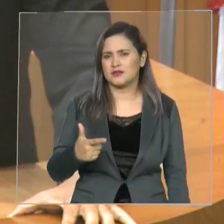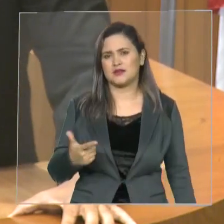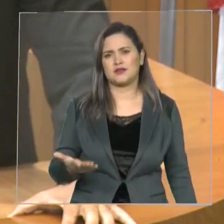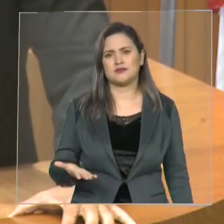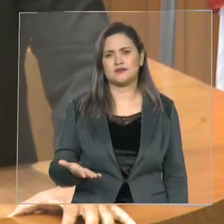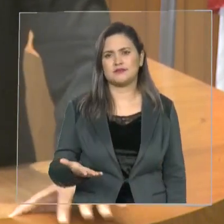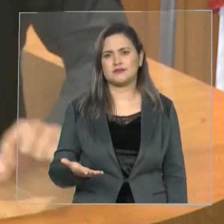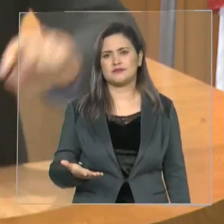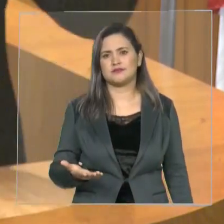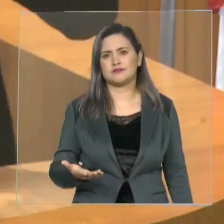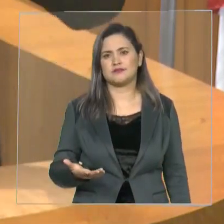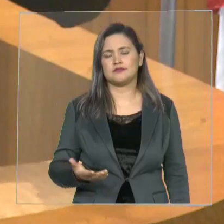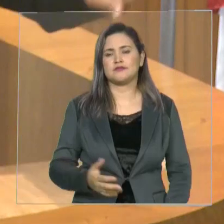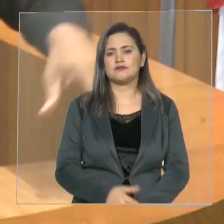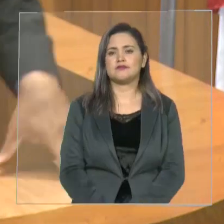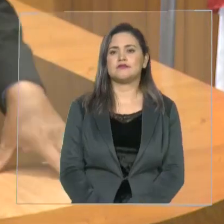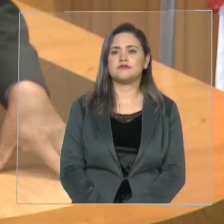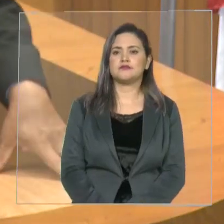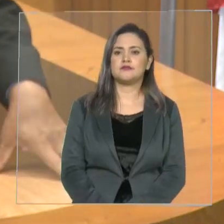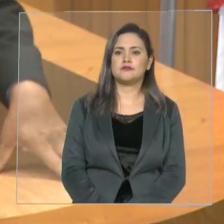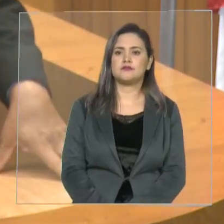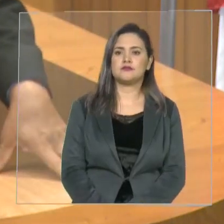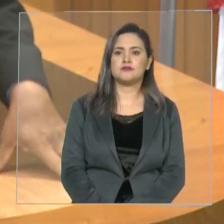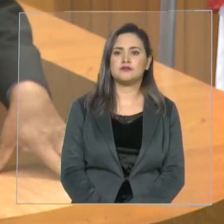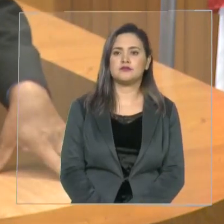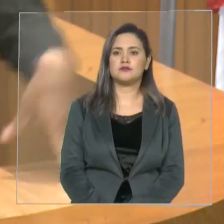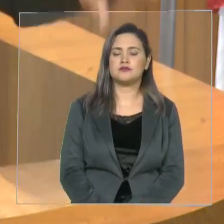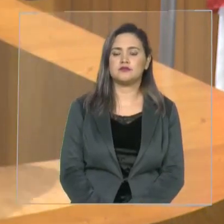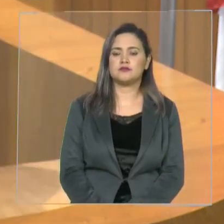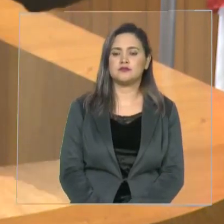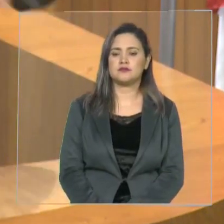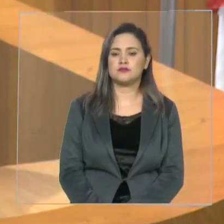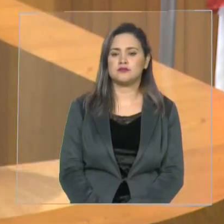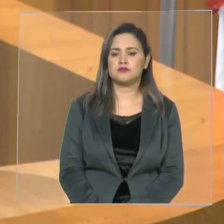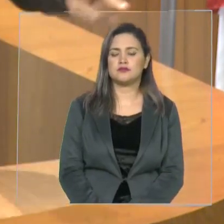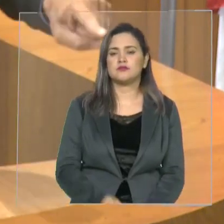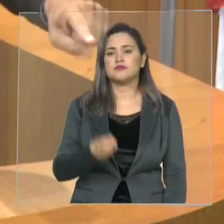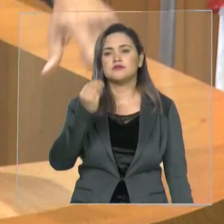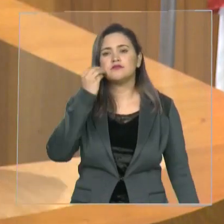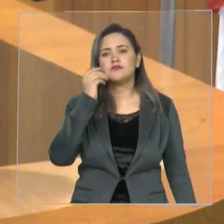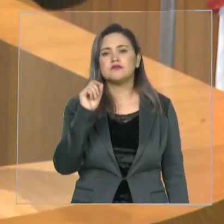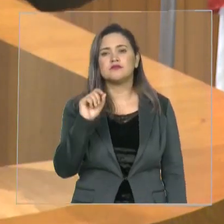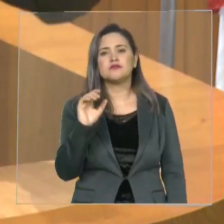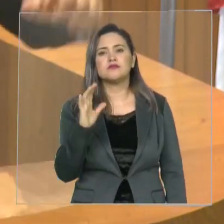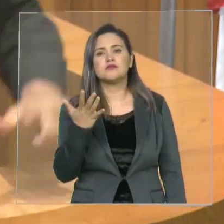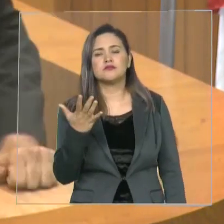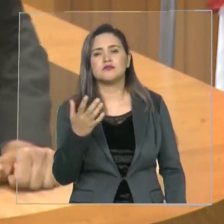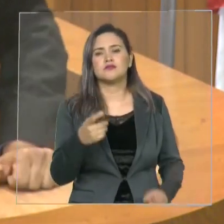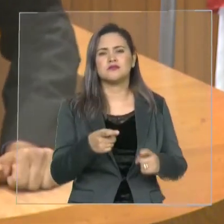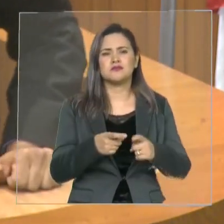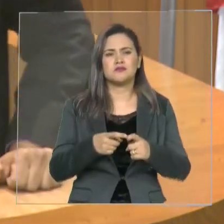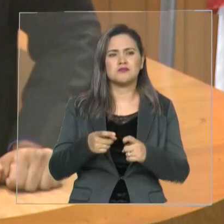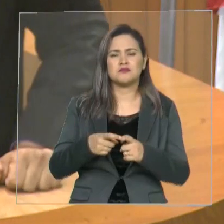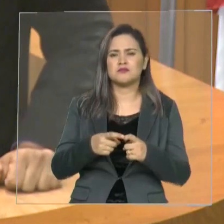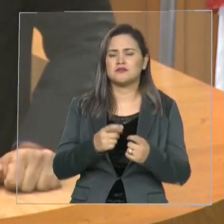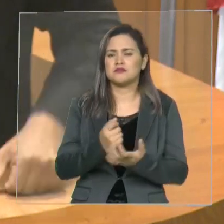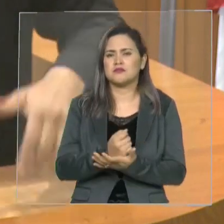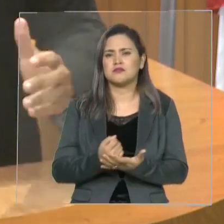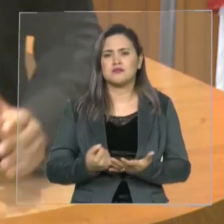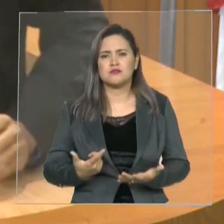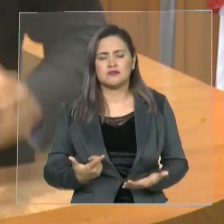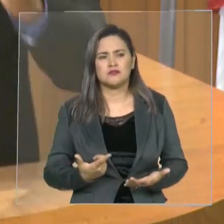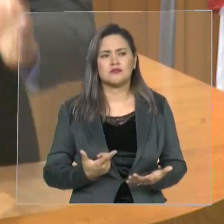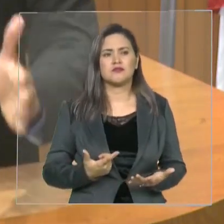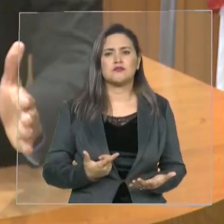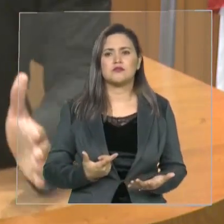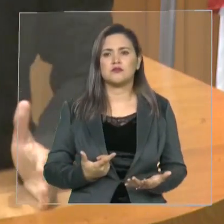Manda aí nos postos de saúde daquela cidade para ver o que é que tem, se tem médico, se tem medicação nos postos de saúde. Agora,